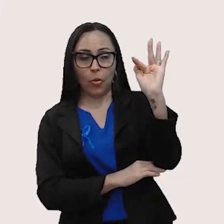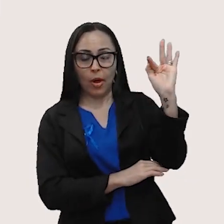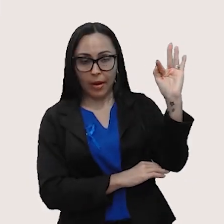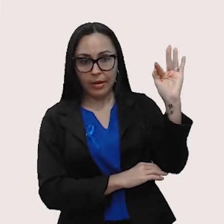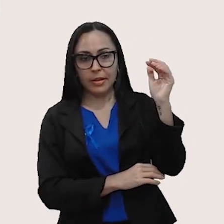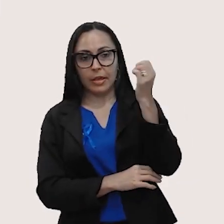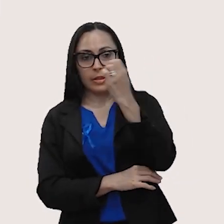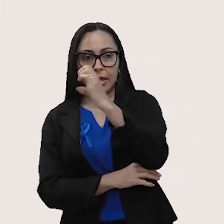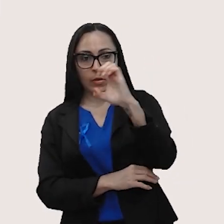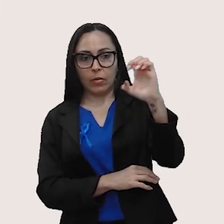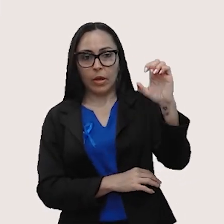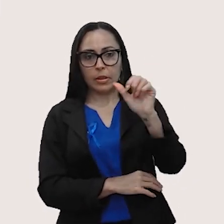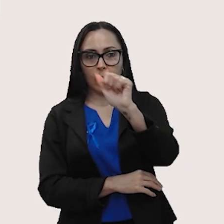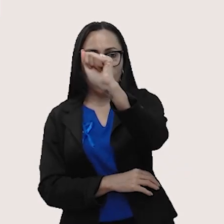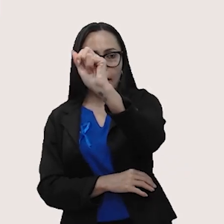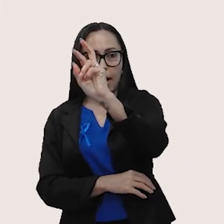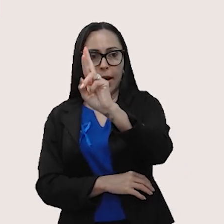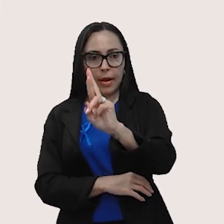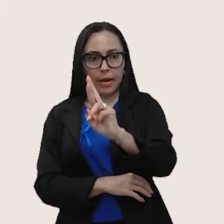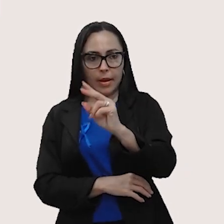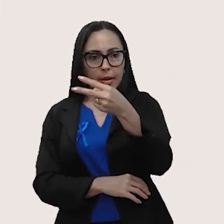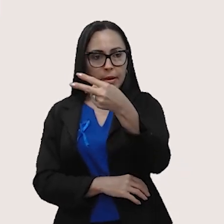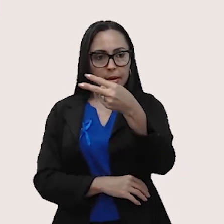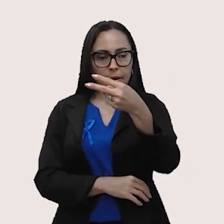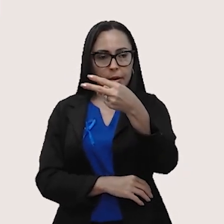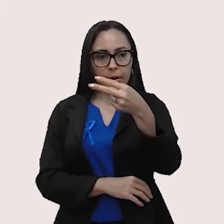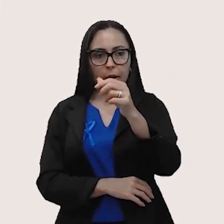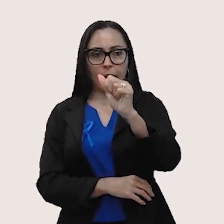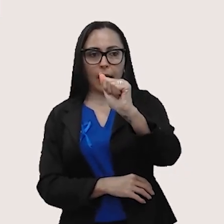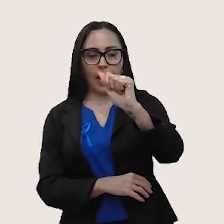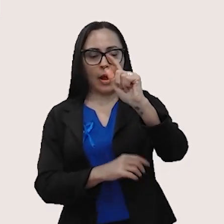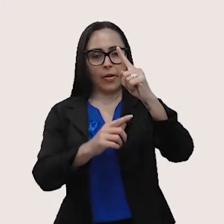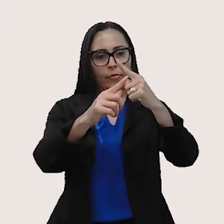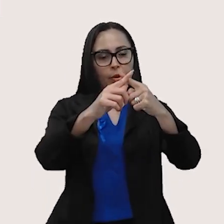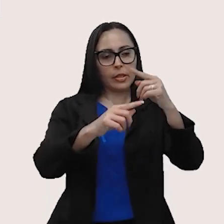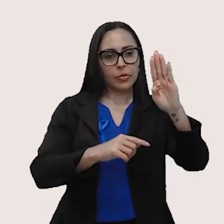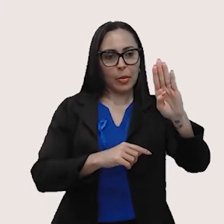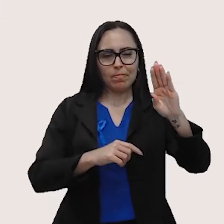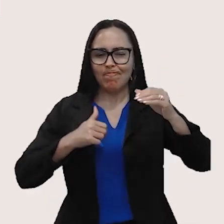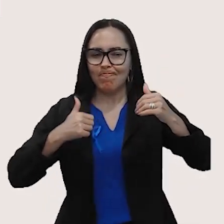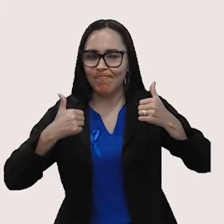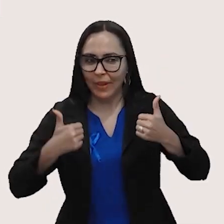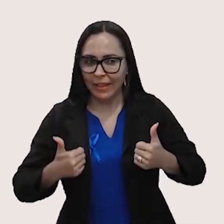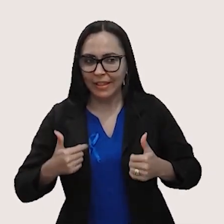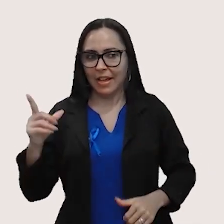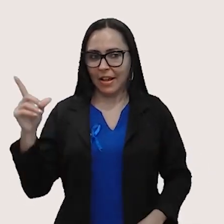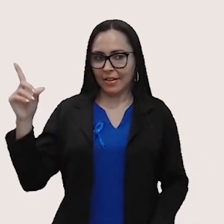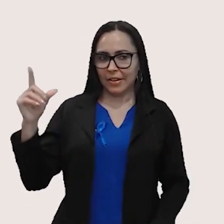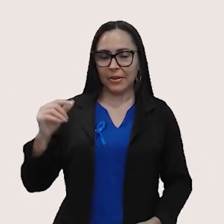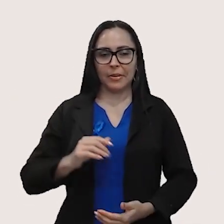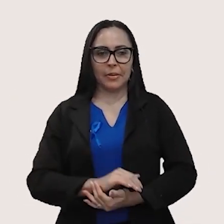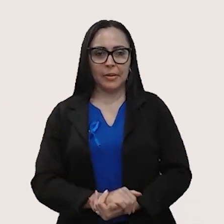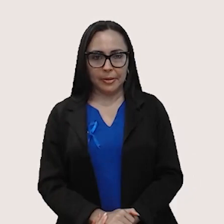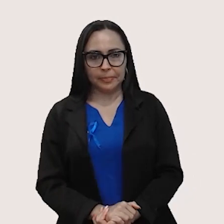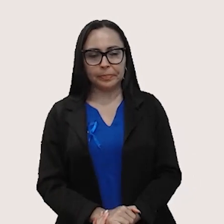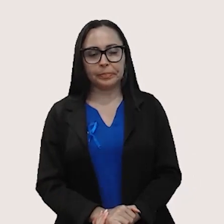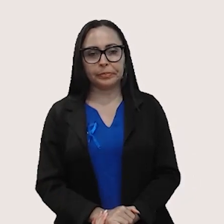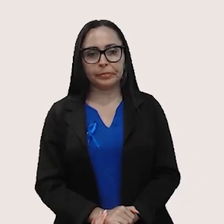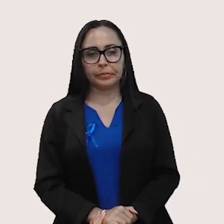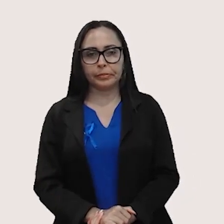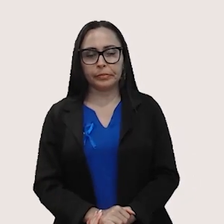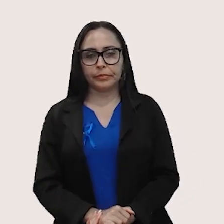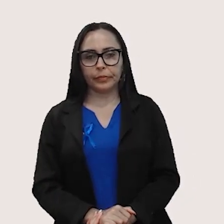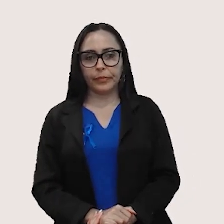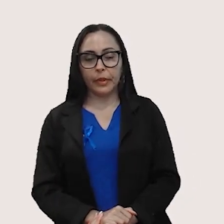área do retângulo, que é apenas multiplicar A por B, beleza? Ou comprimento vezes largura. Show de bola. Aí eu vou trazer para